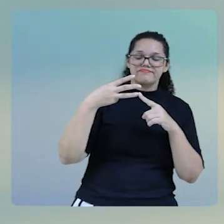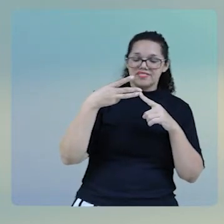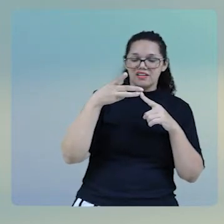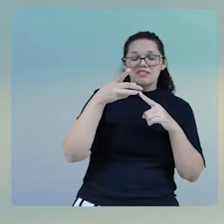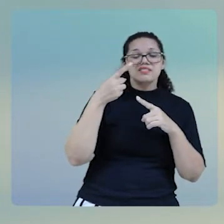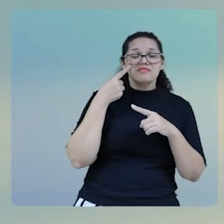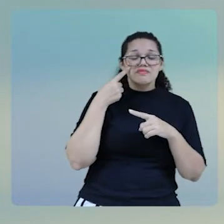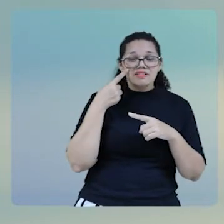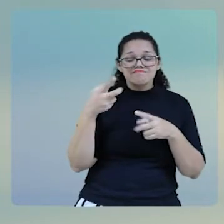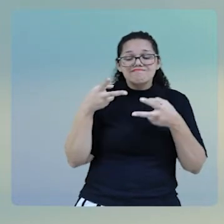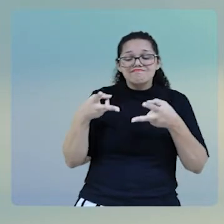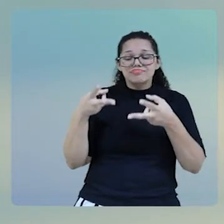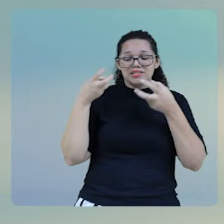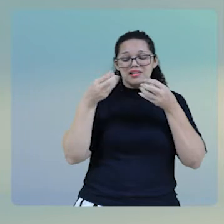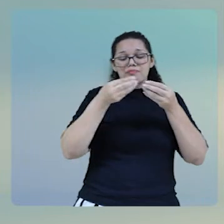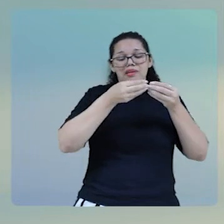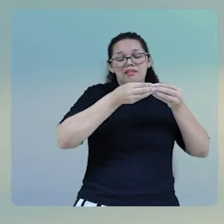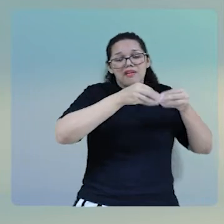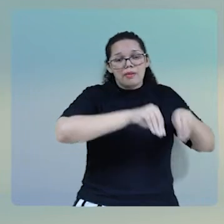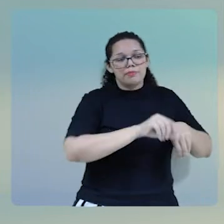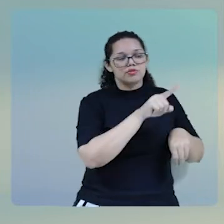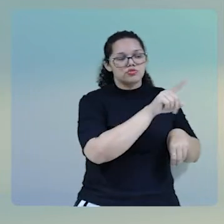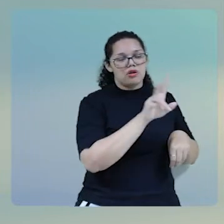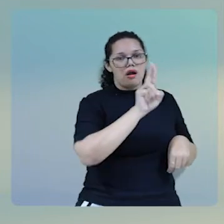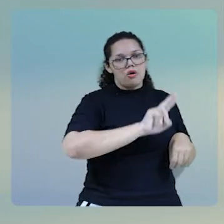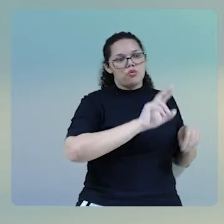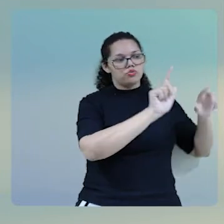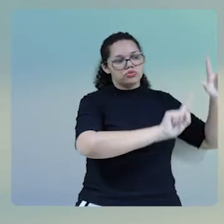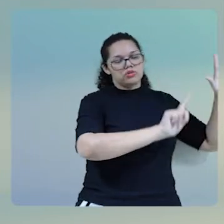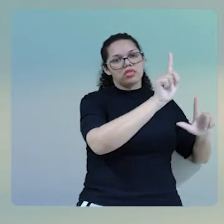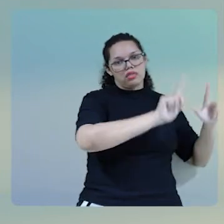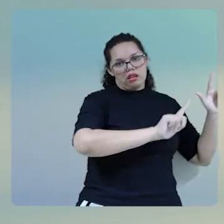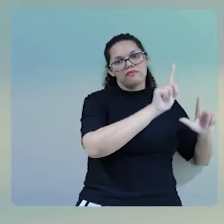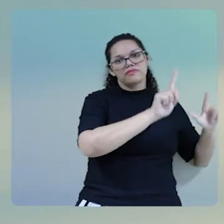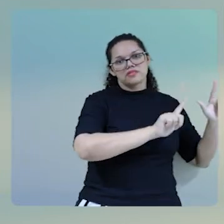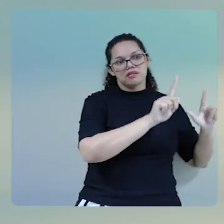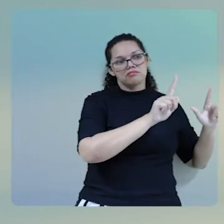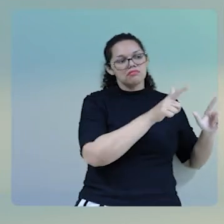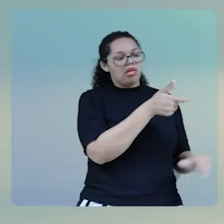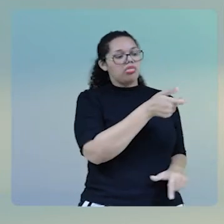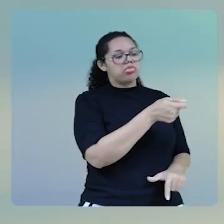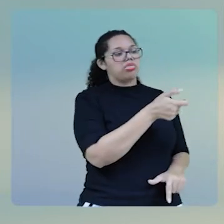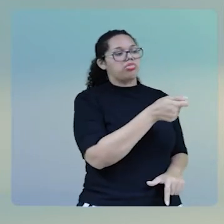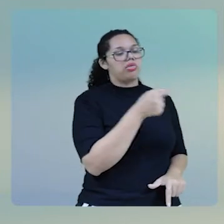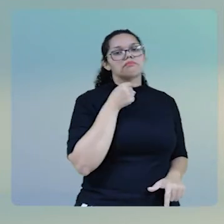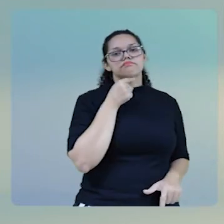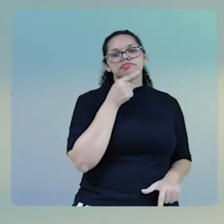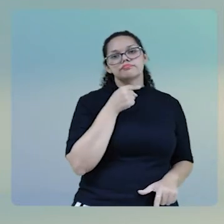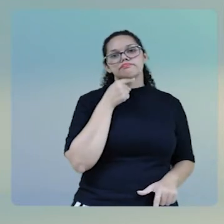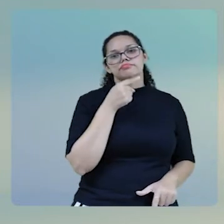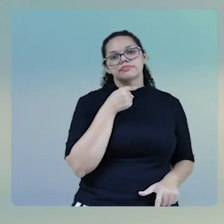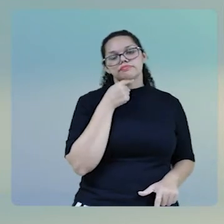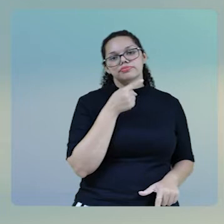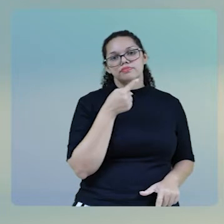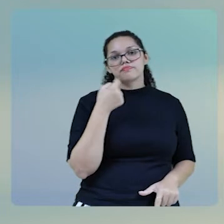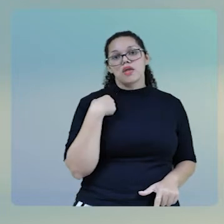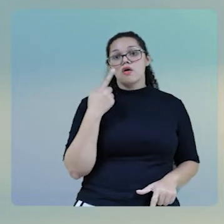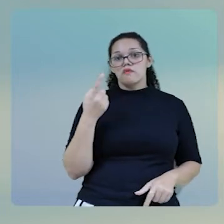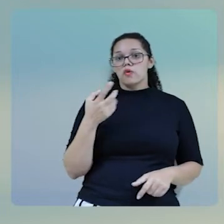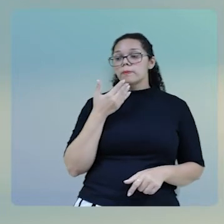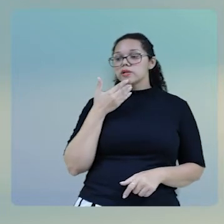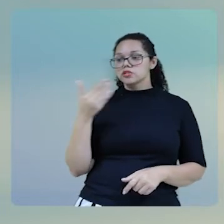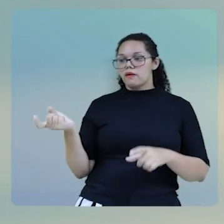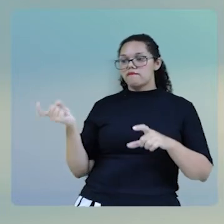ver que justamente vai dar uma voltagem inferior a 90, com certeza, fazendo com que o equipamento não funcione. Eu vou pedir para poder voltar ao slide anterior, que é a